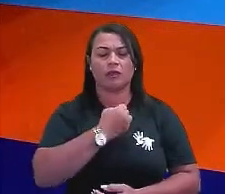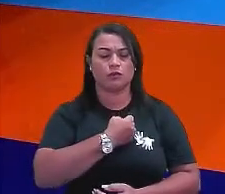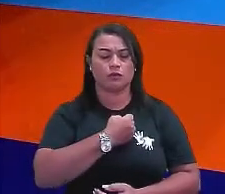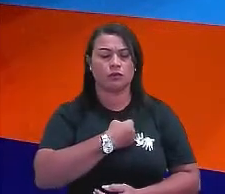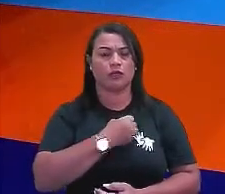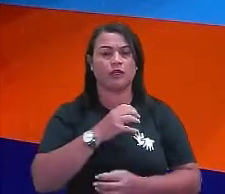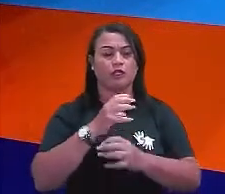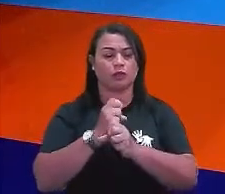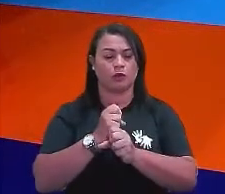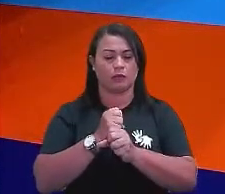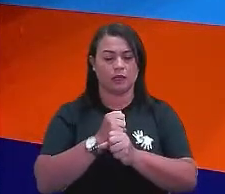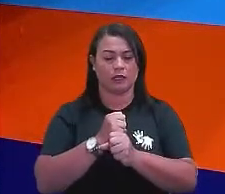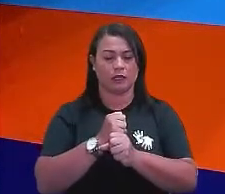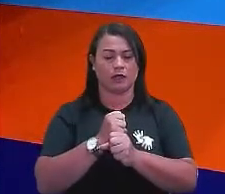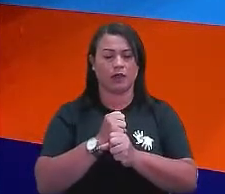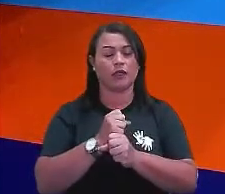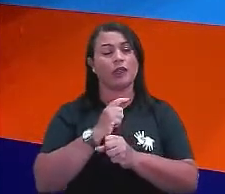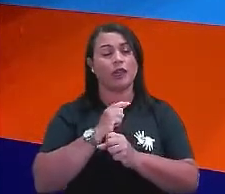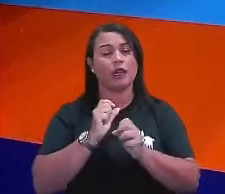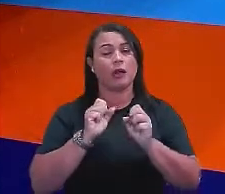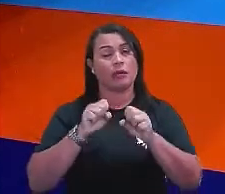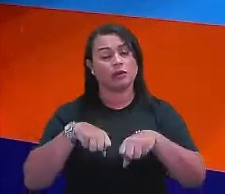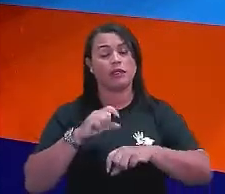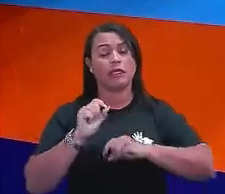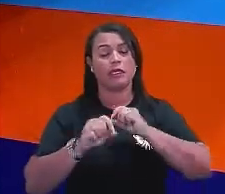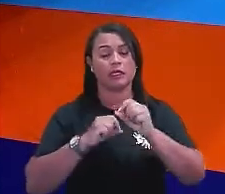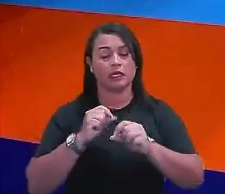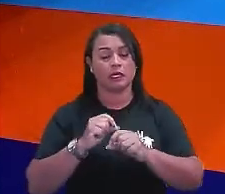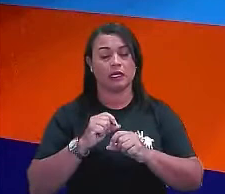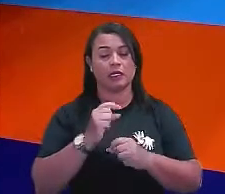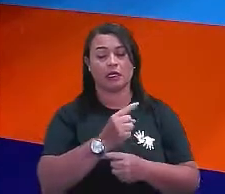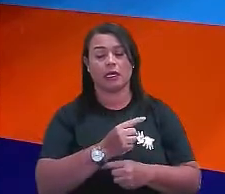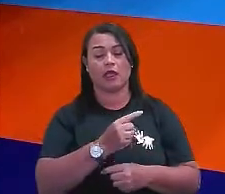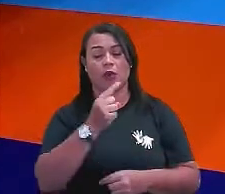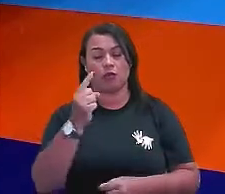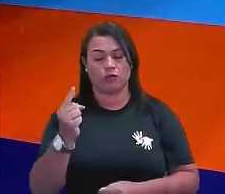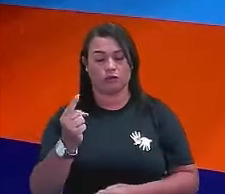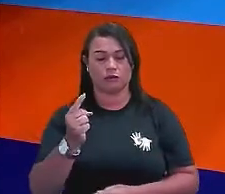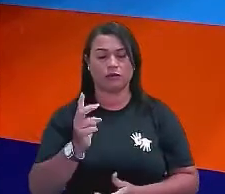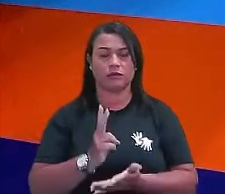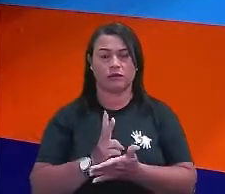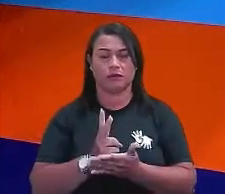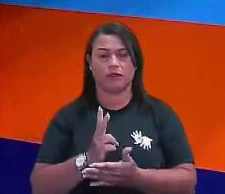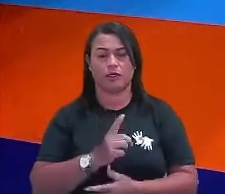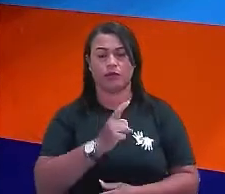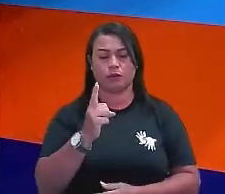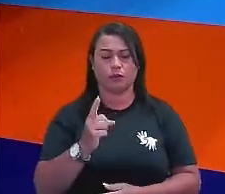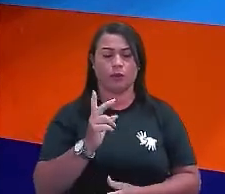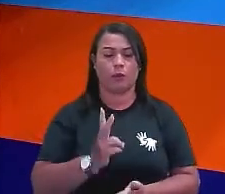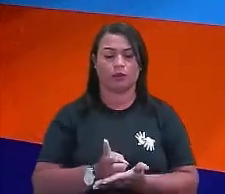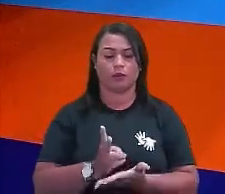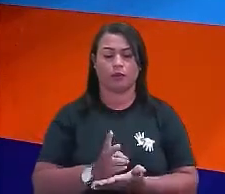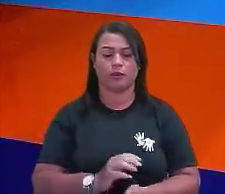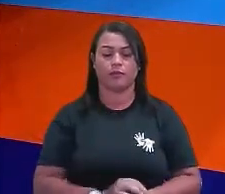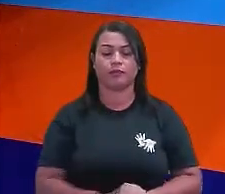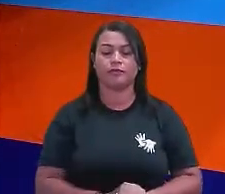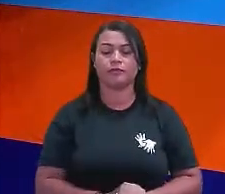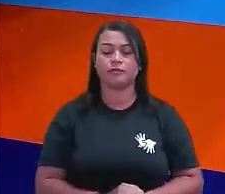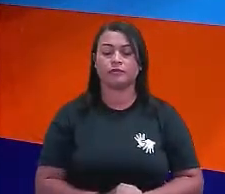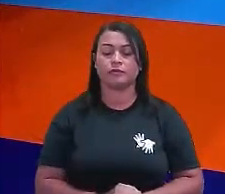gente vai somando. Enquanto tiver a possibilidade de jogar 1, a gente vai jogando e vai continuando a continha, tá